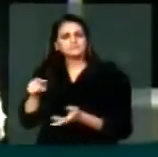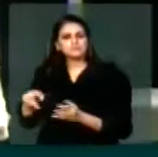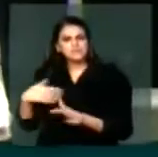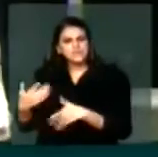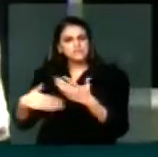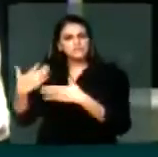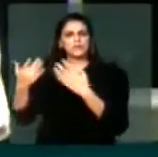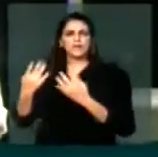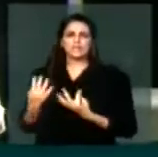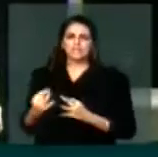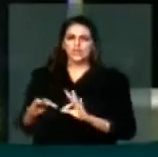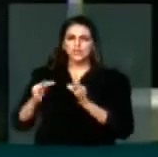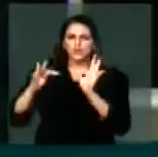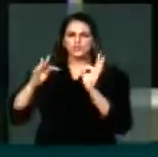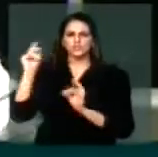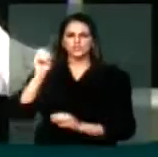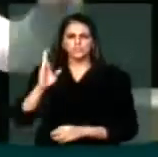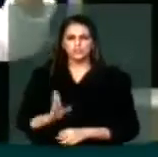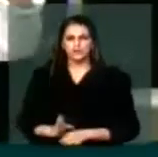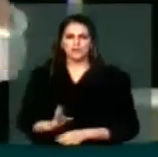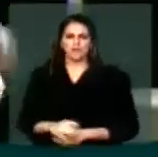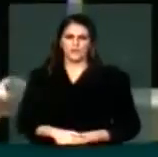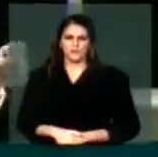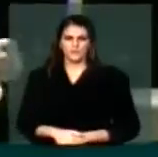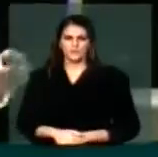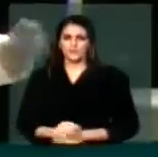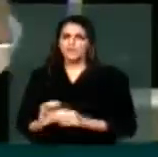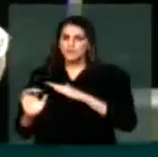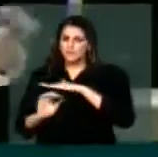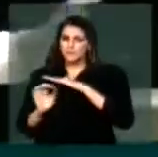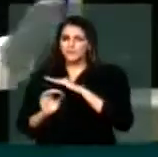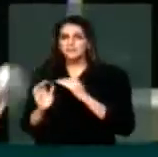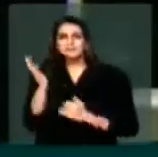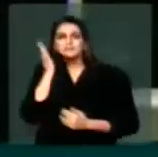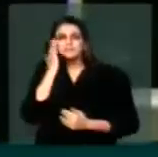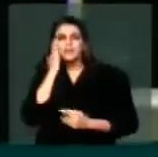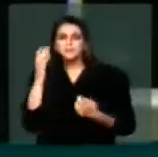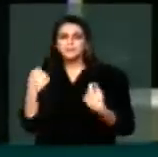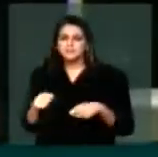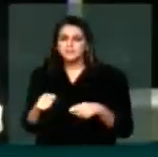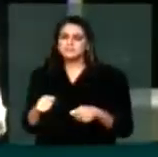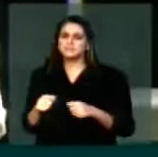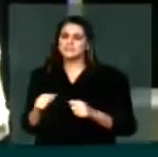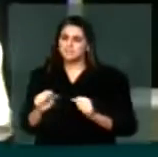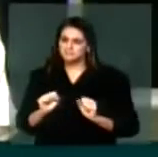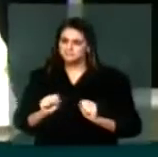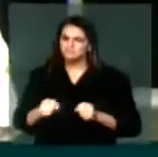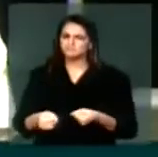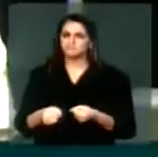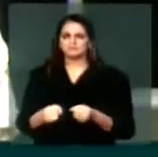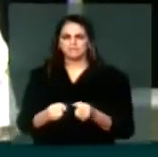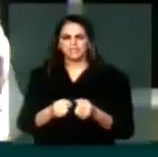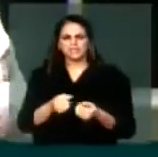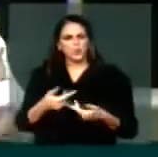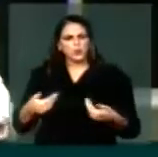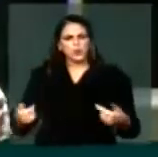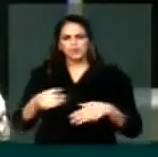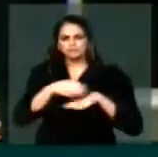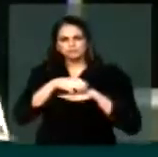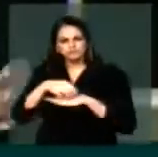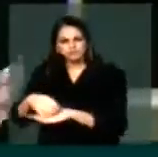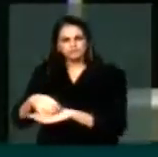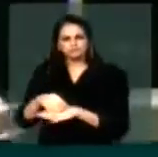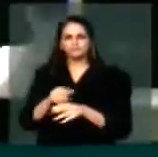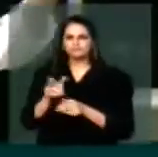tecnologia nacional. Muitas empresas acreditam na necessidade da estrutura da mobilidade urbana de trens e metrôs.